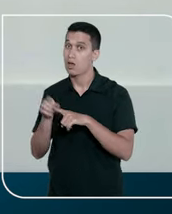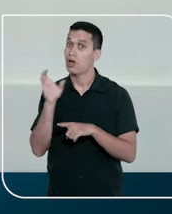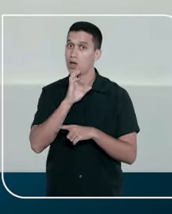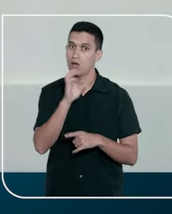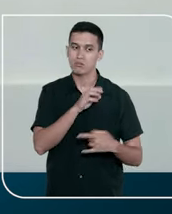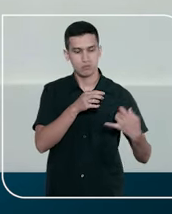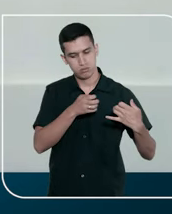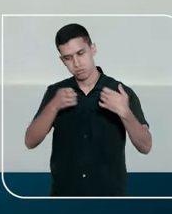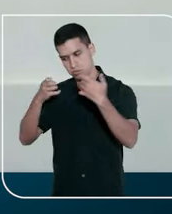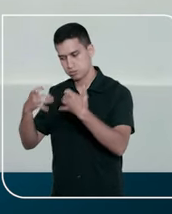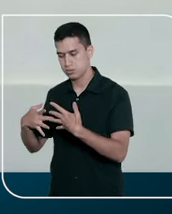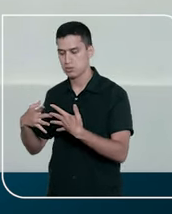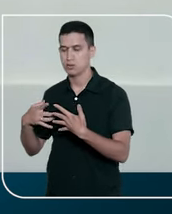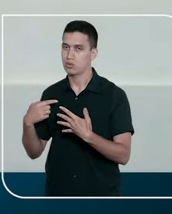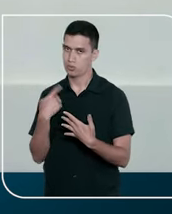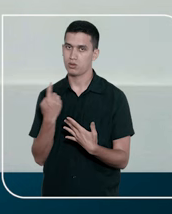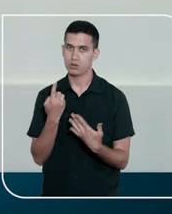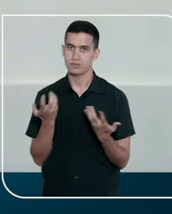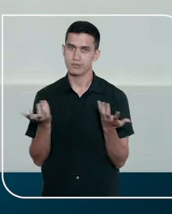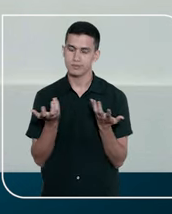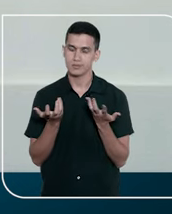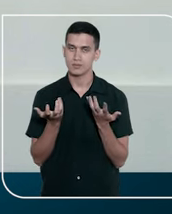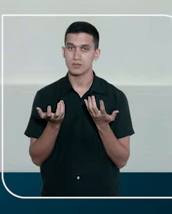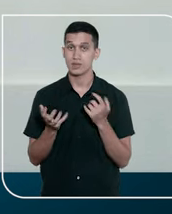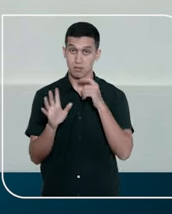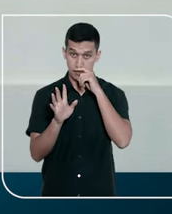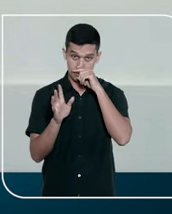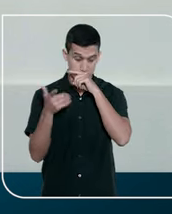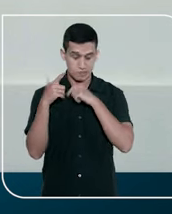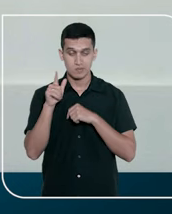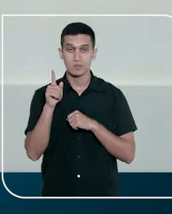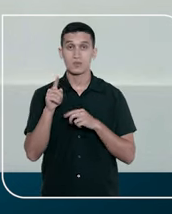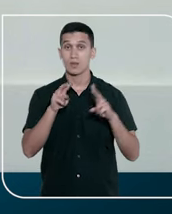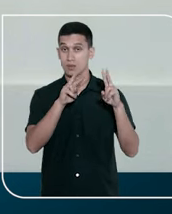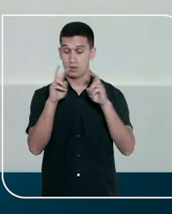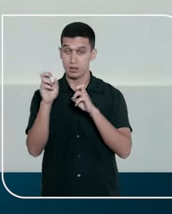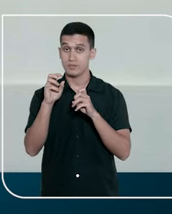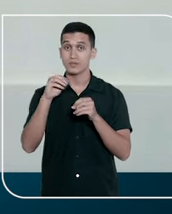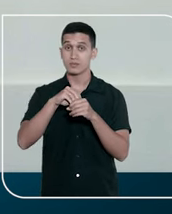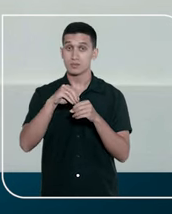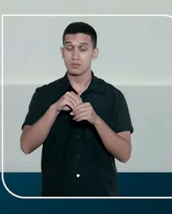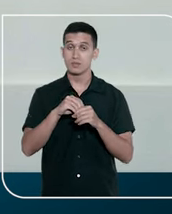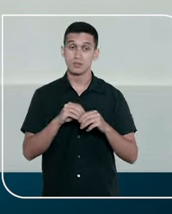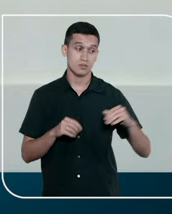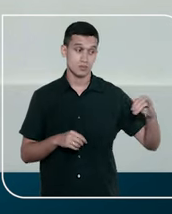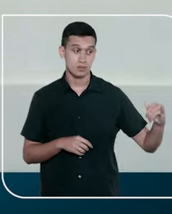perseguimos. Mas, voltando ao tema, um voo